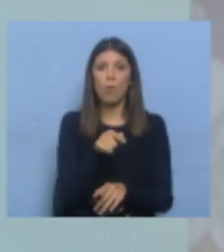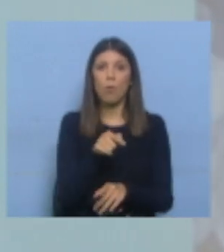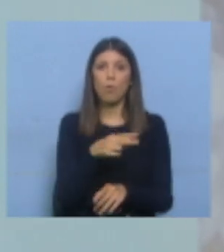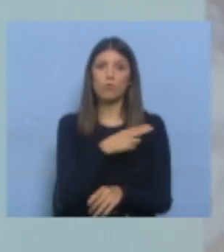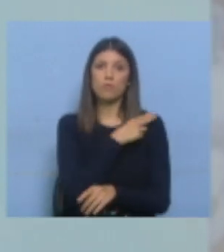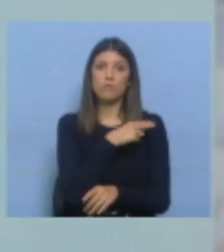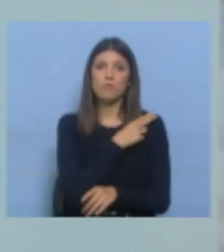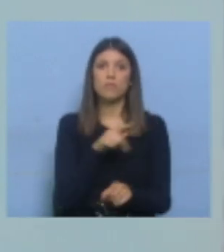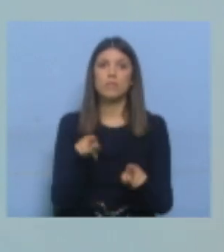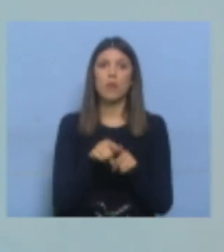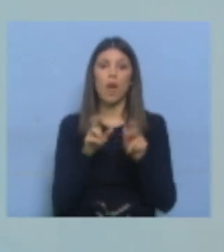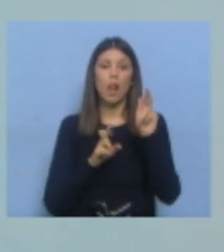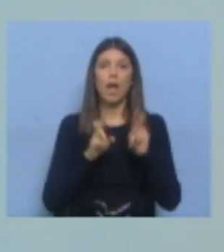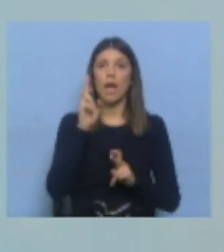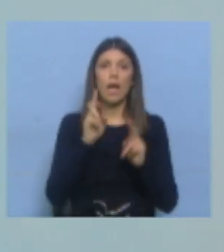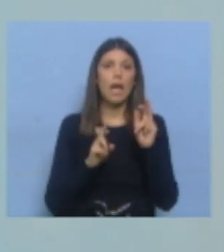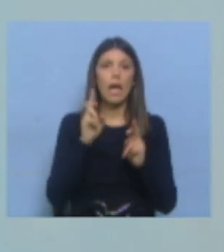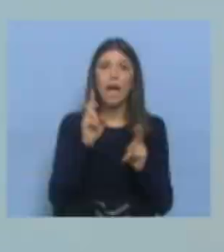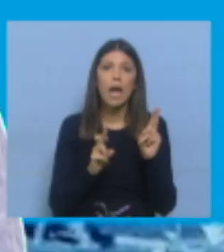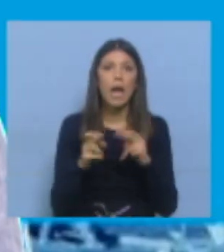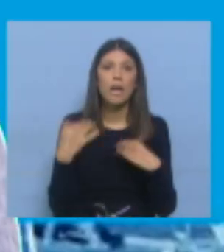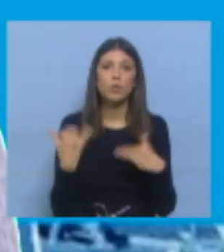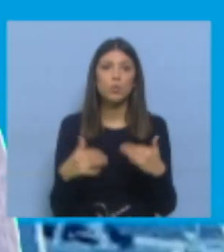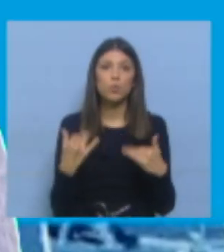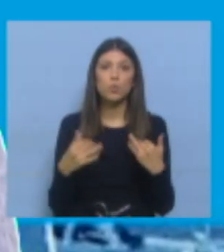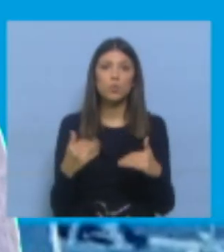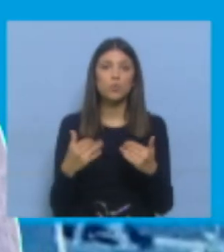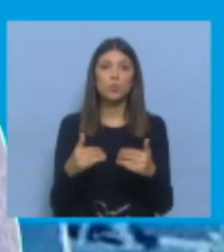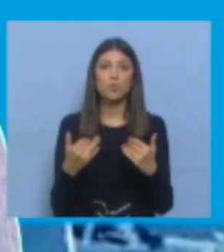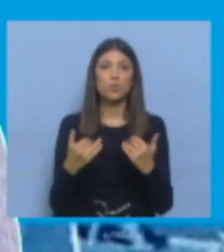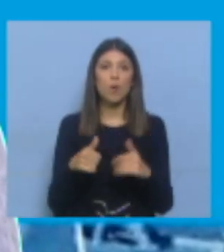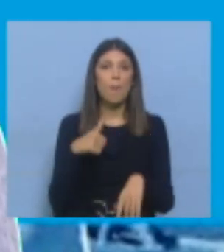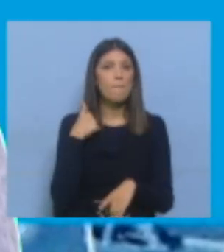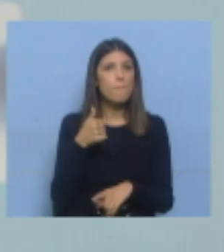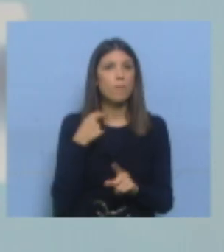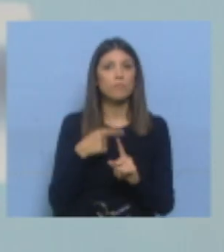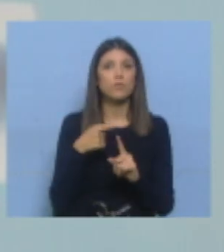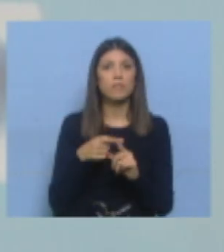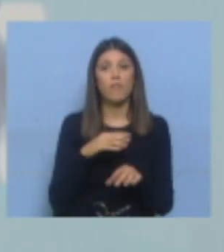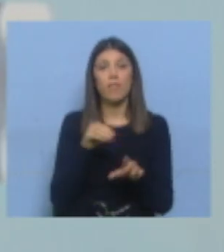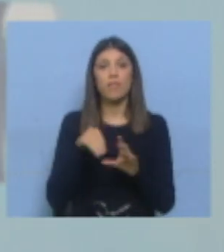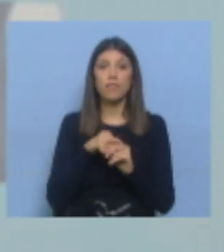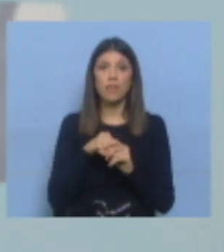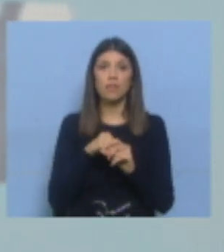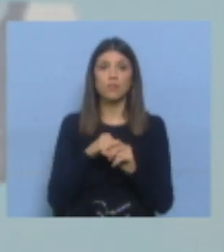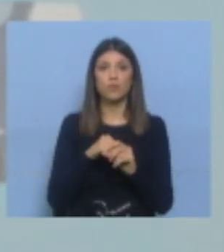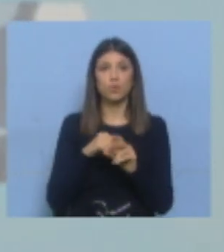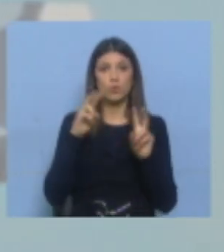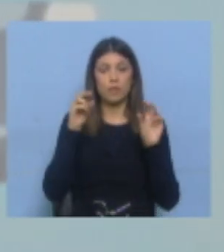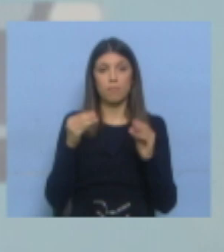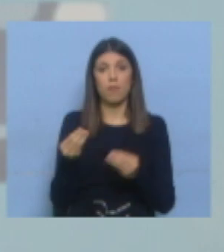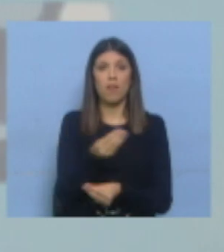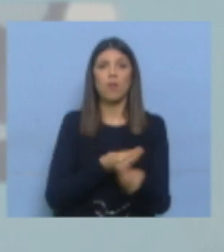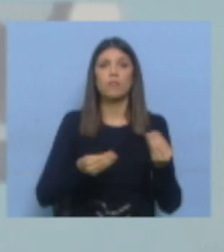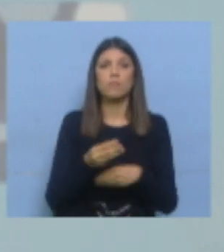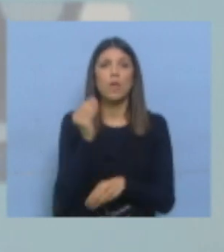ranking invejável, não é? No patamar das escolas da economia, como é que nestas instituições se